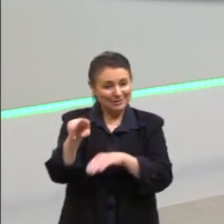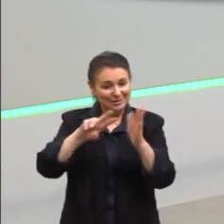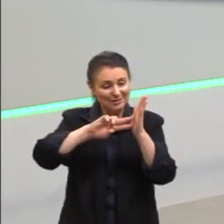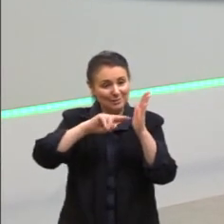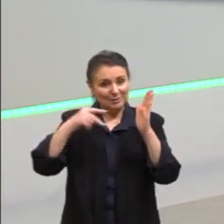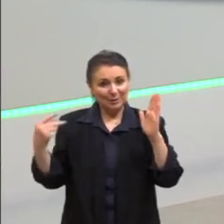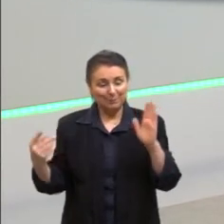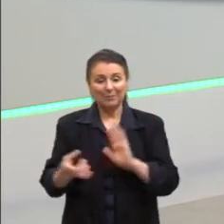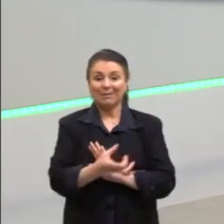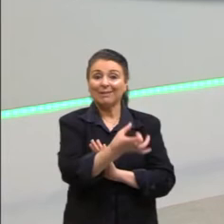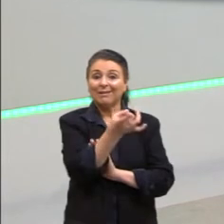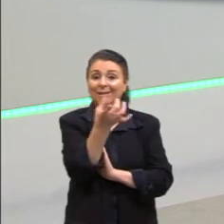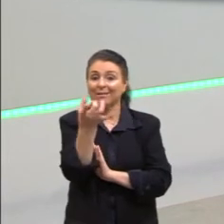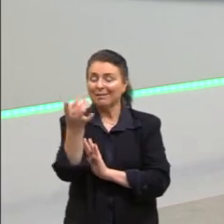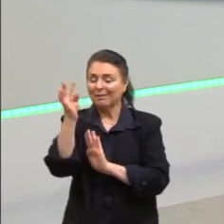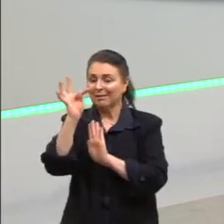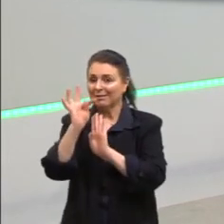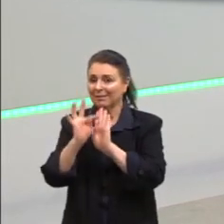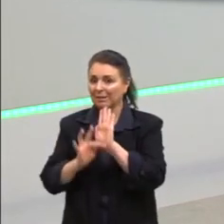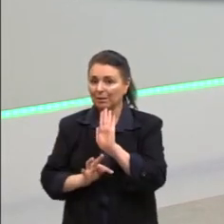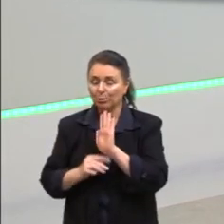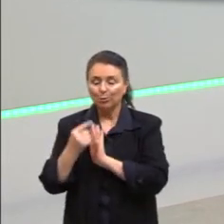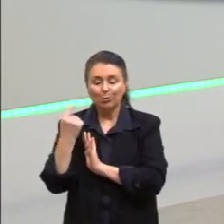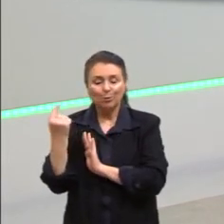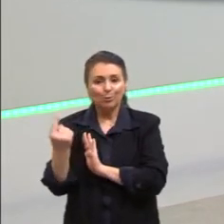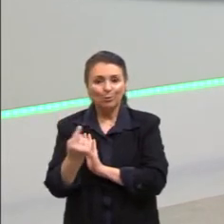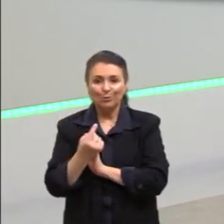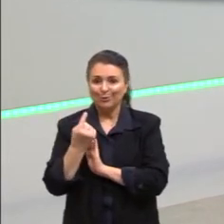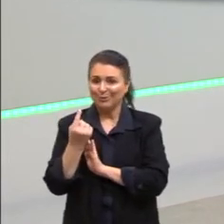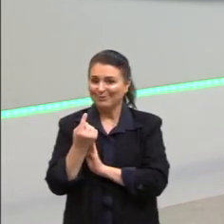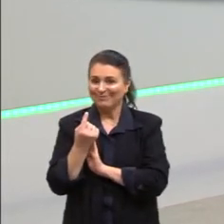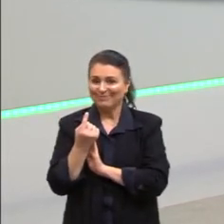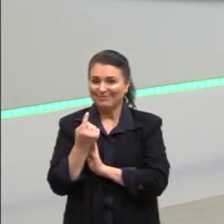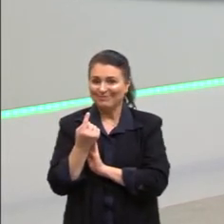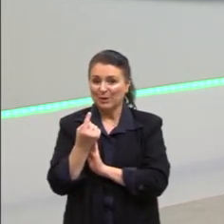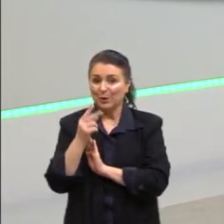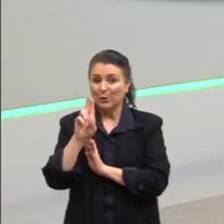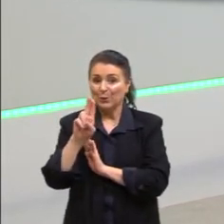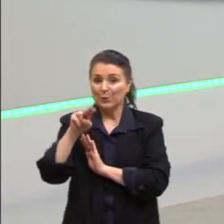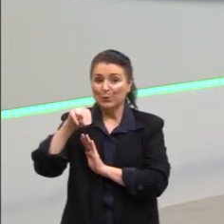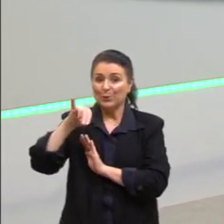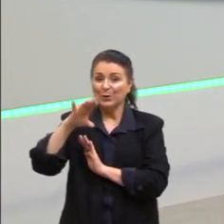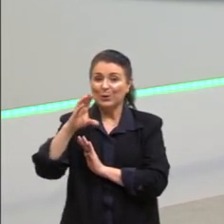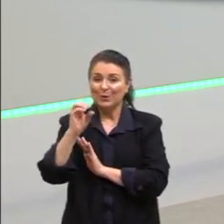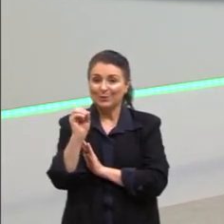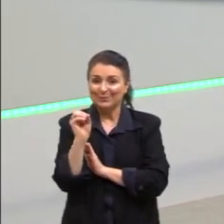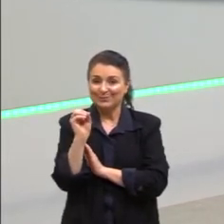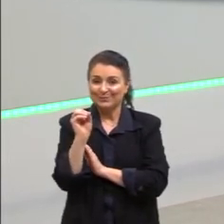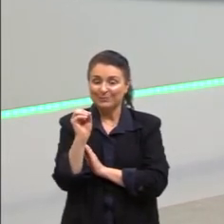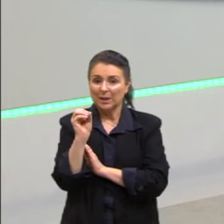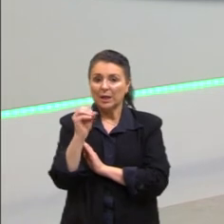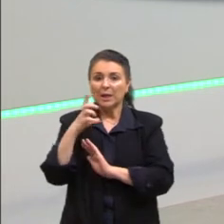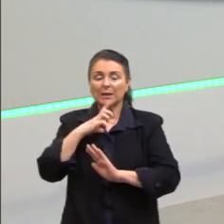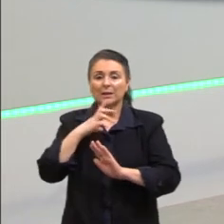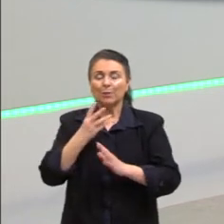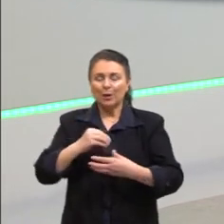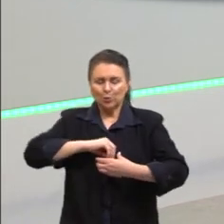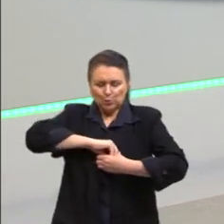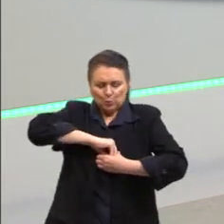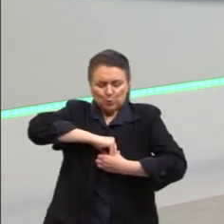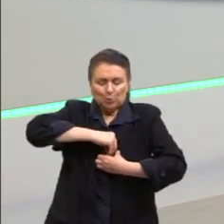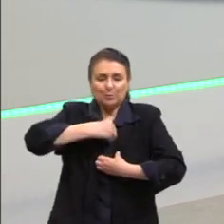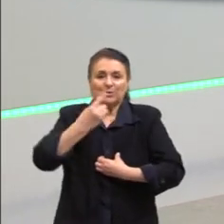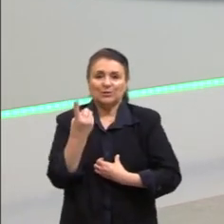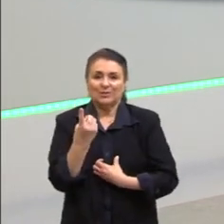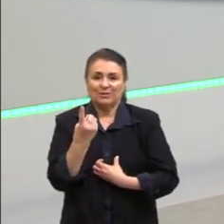porque cada texto é único, é singular, né? Ele é imbuído aí de subjetividade. Eu